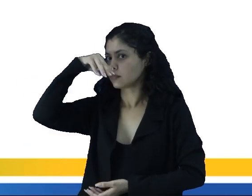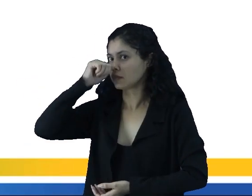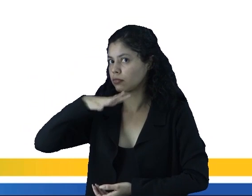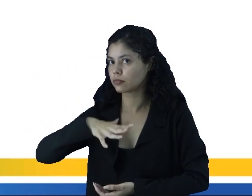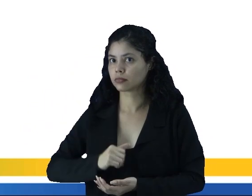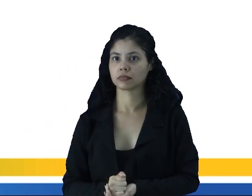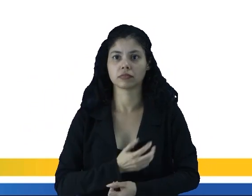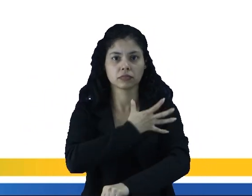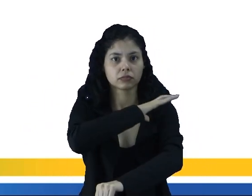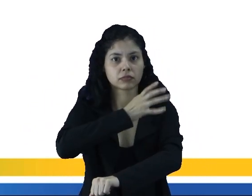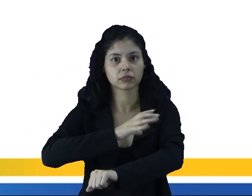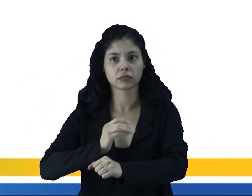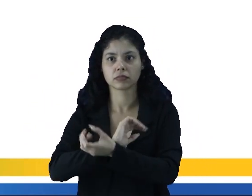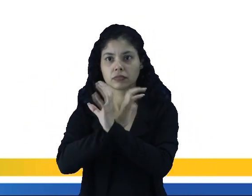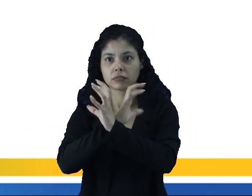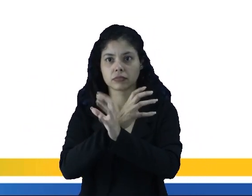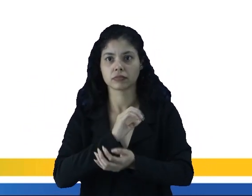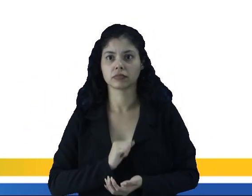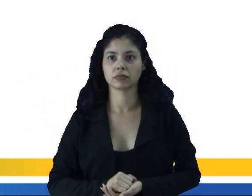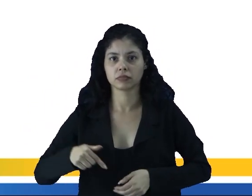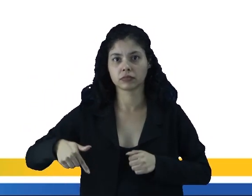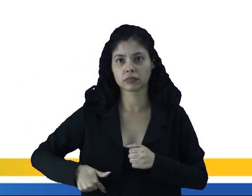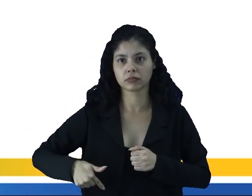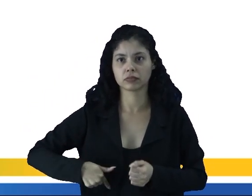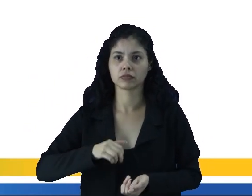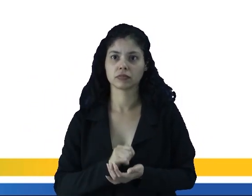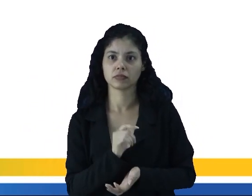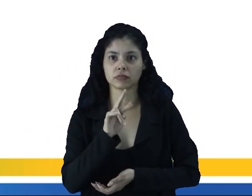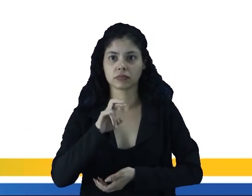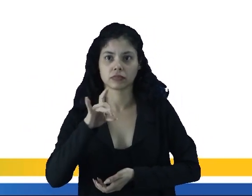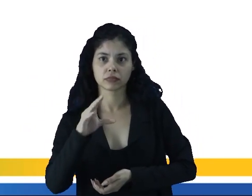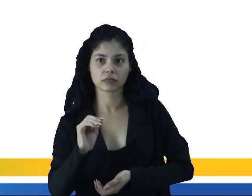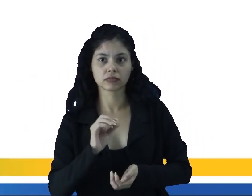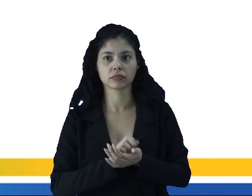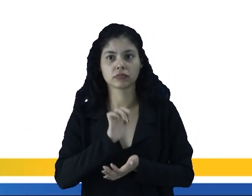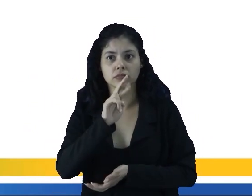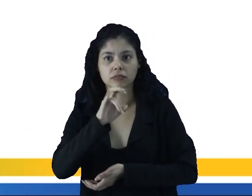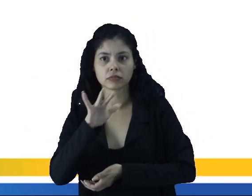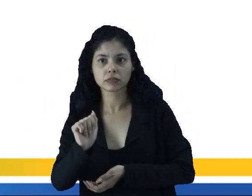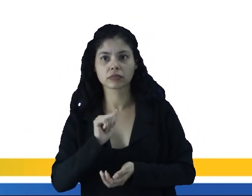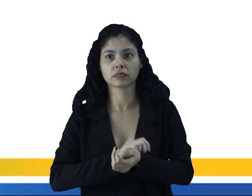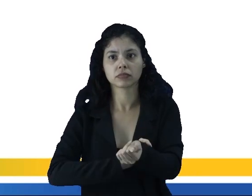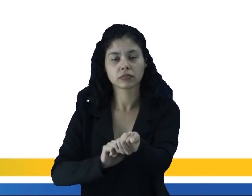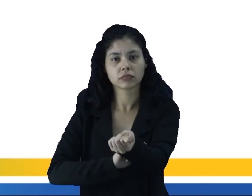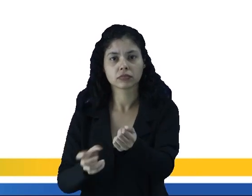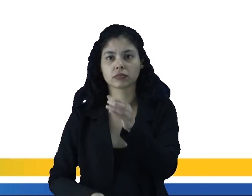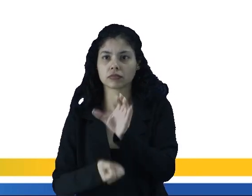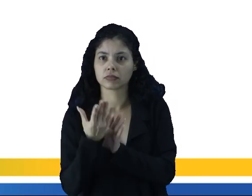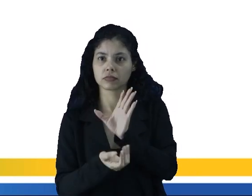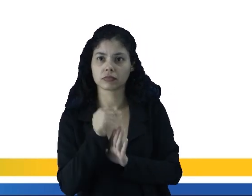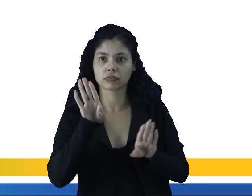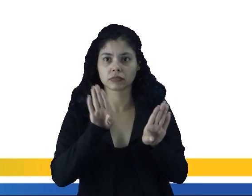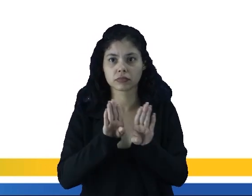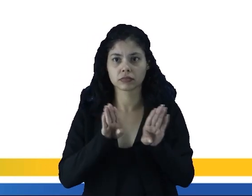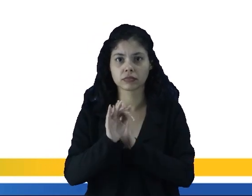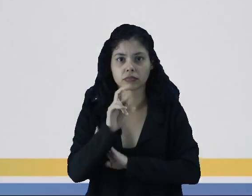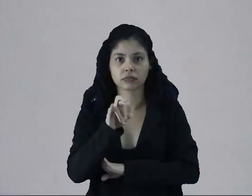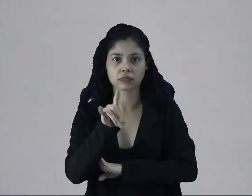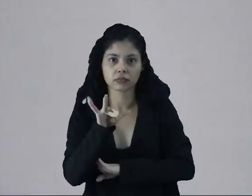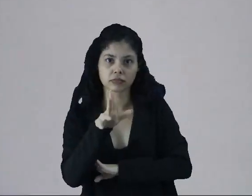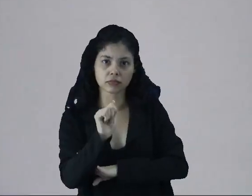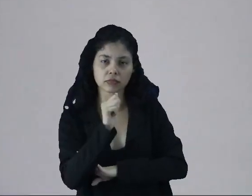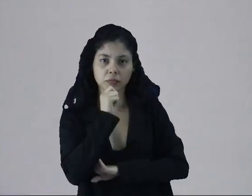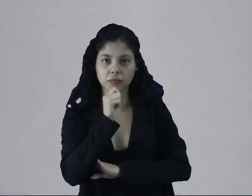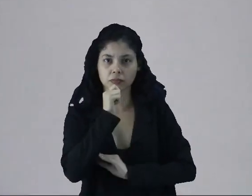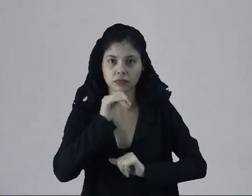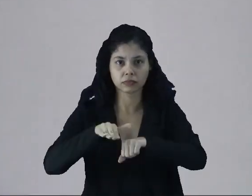respiratório, muscular, esquelético, digestório, endócrino, excretor, nervoso, reprodutor e o tegumentar, que é o